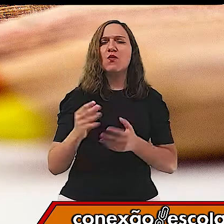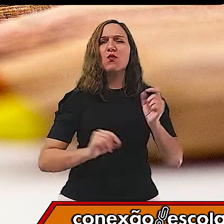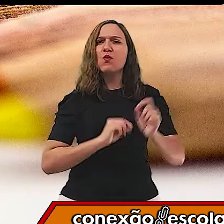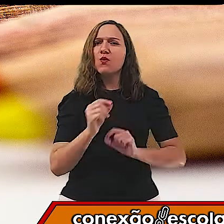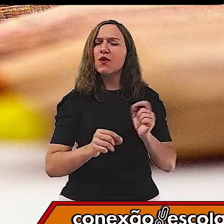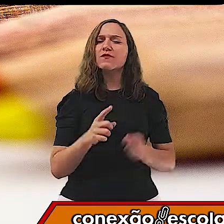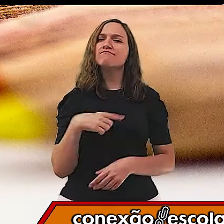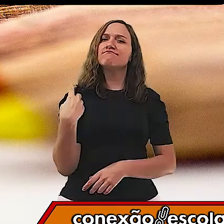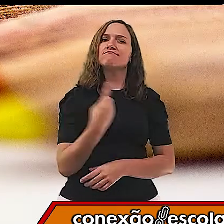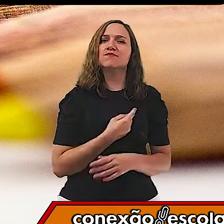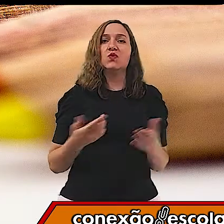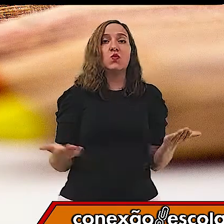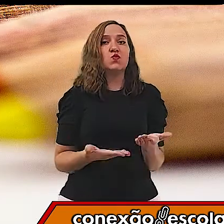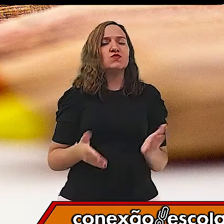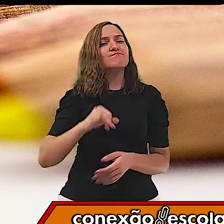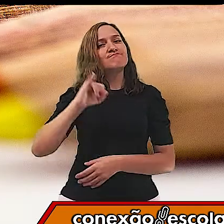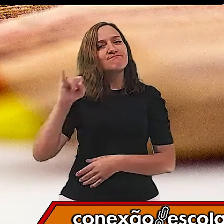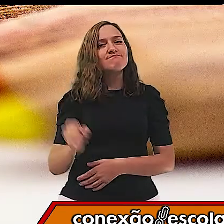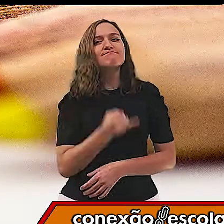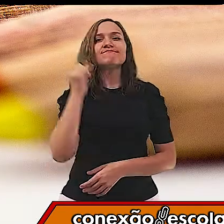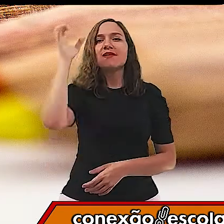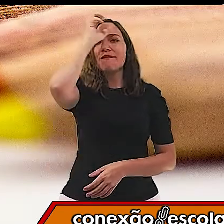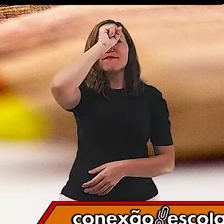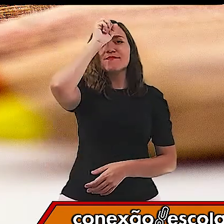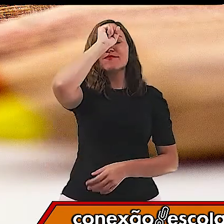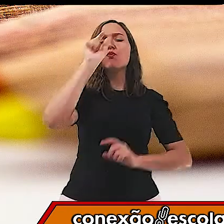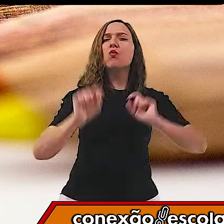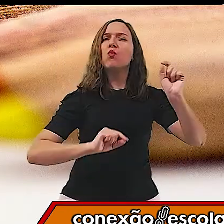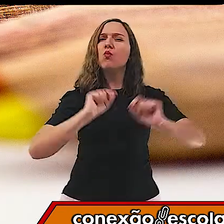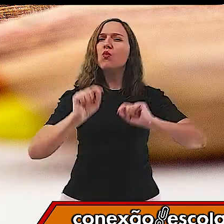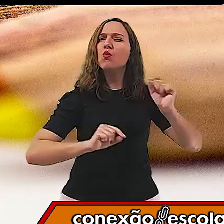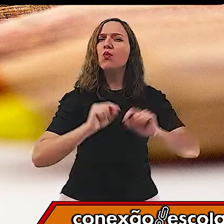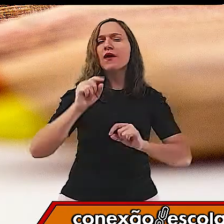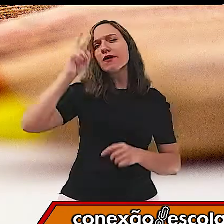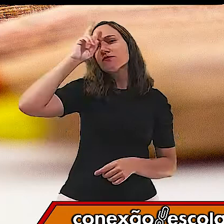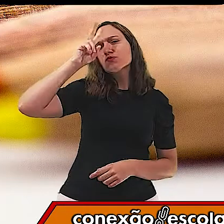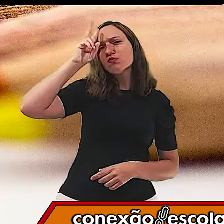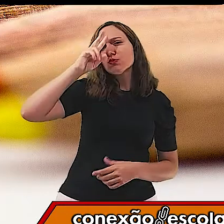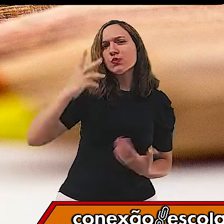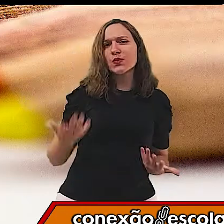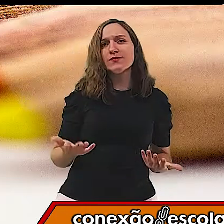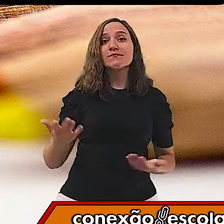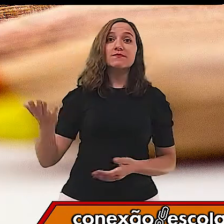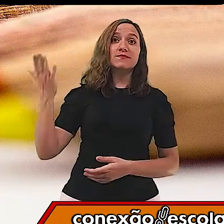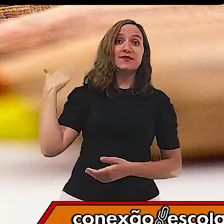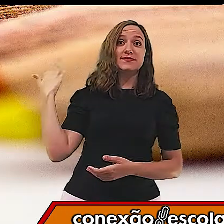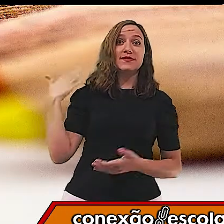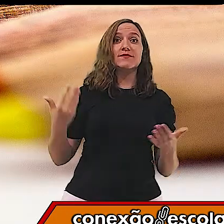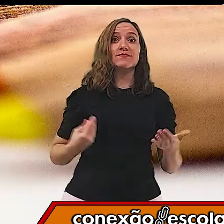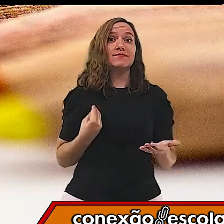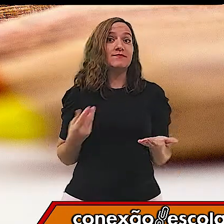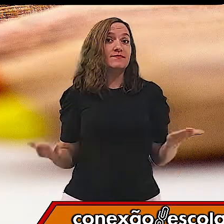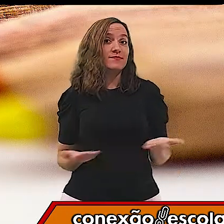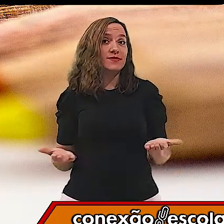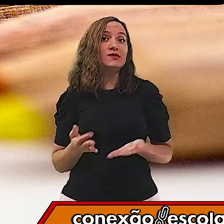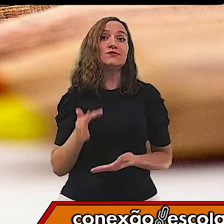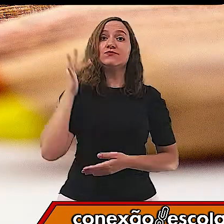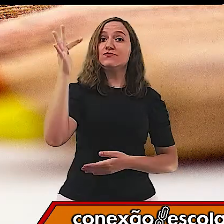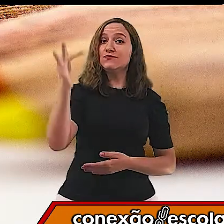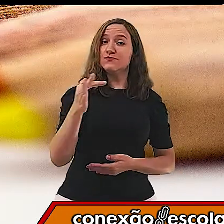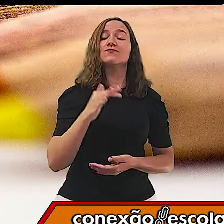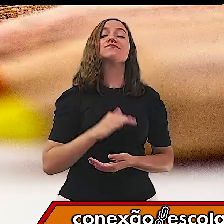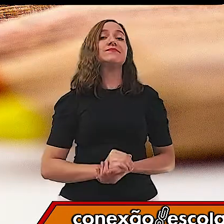a oportunidade de aprender o que é a história, sobre o passado, o presente e o